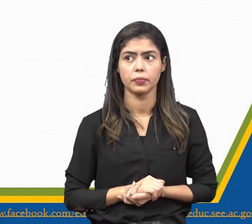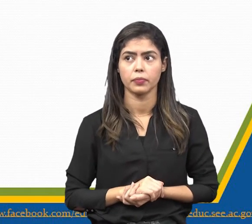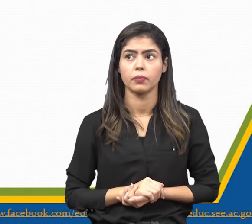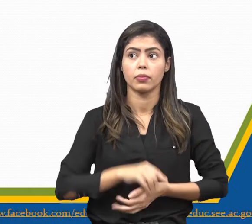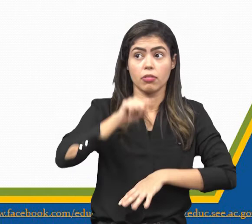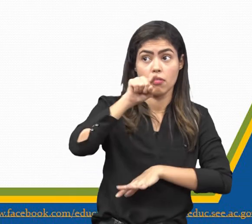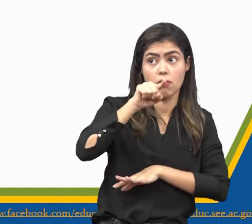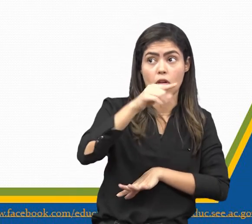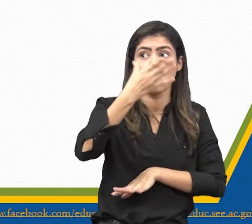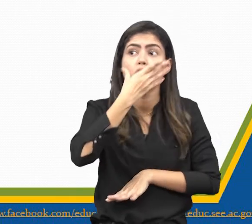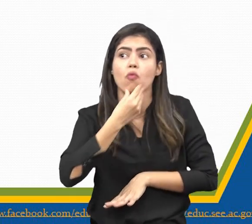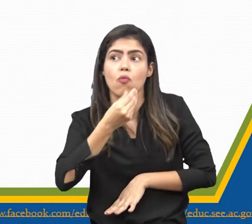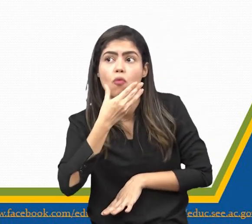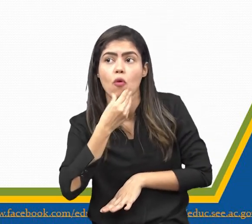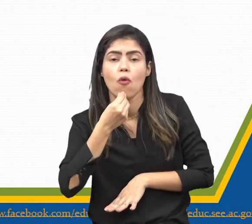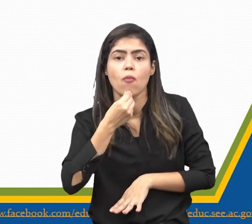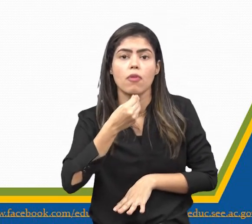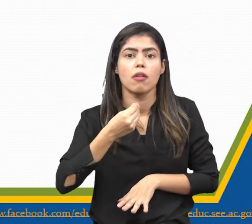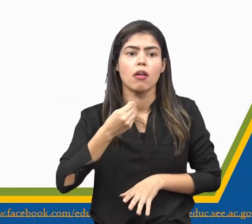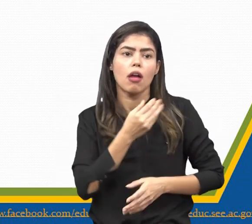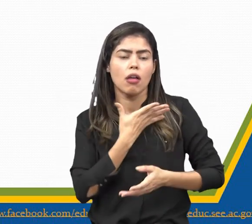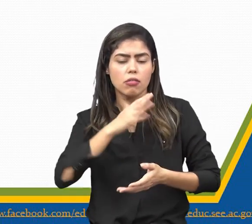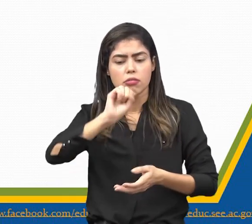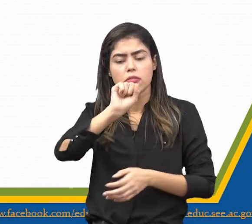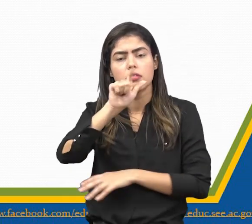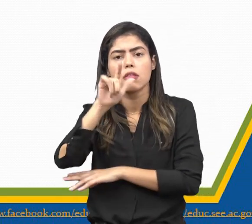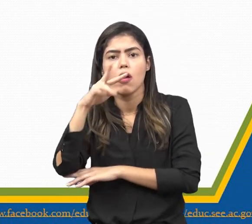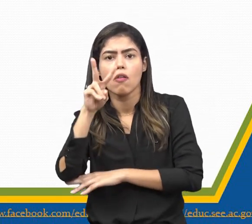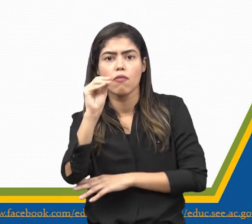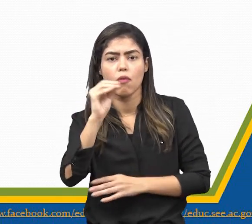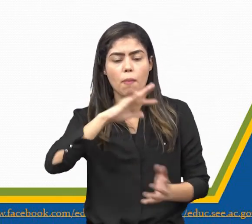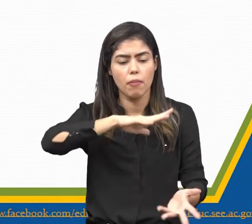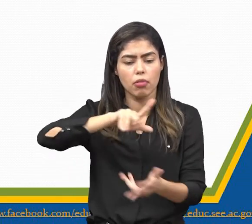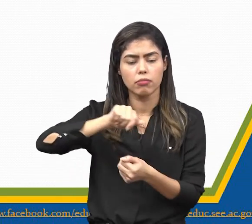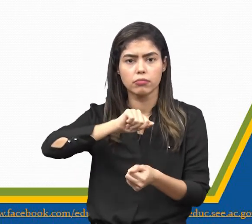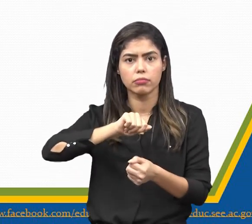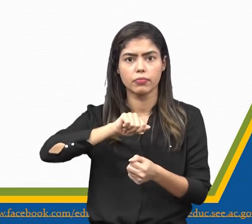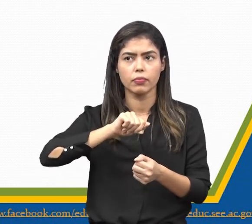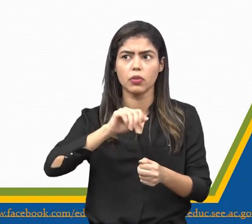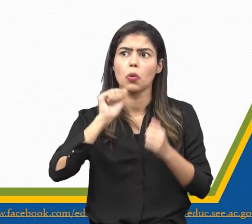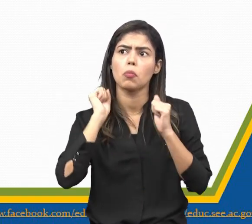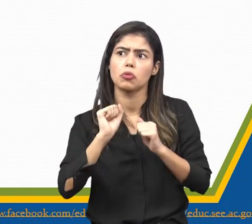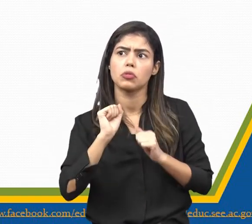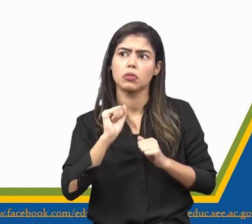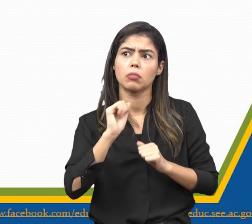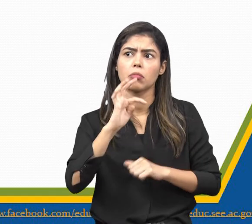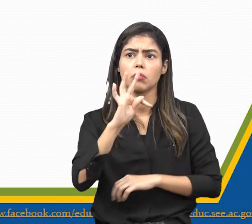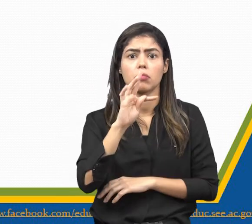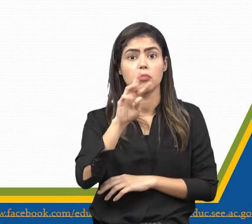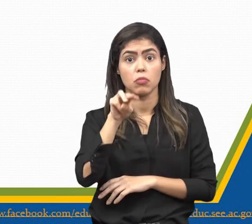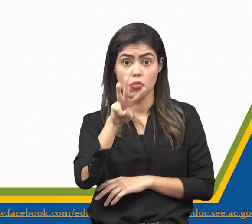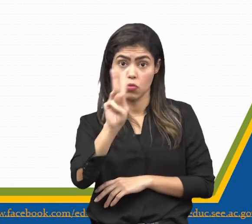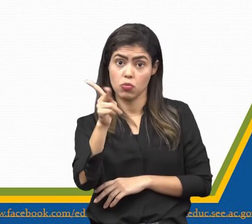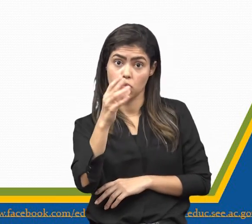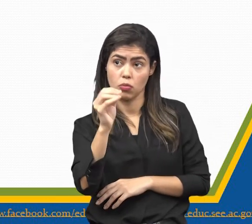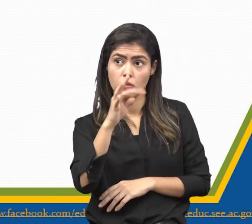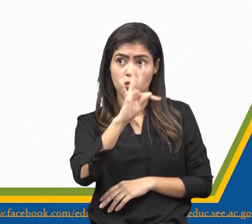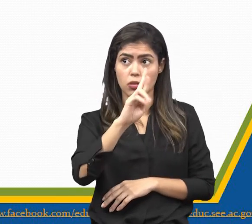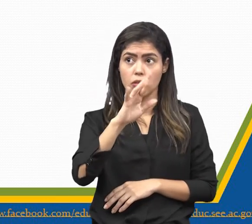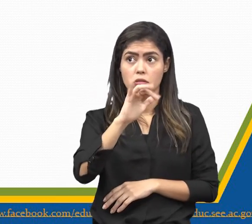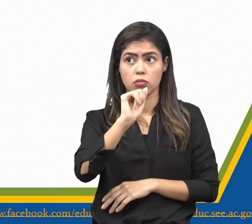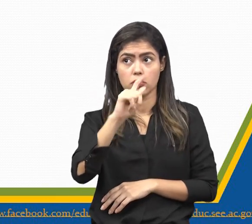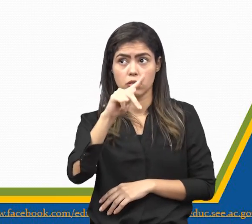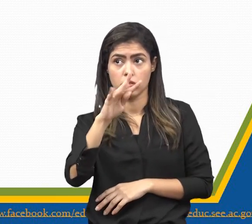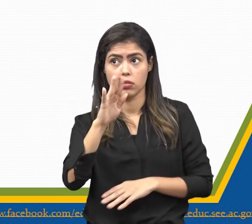Ele é o homem que salvou o planeta. Eu poderia colocar o pronome who, mas o that também cabe. Então, eu vou usar